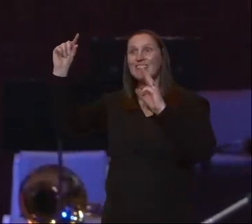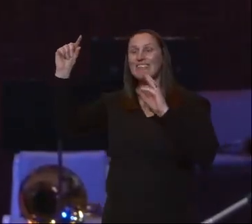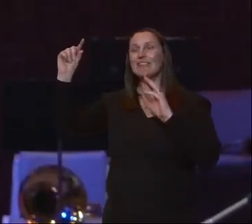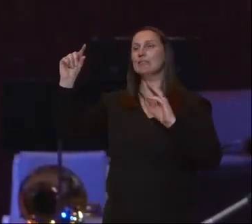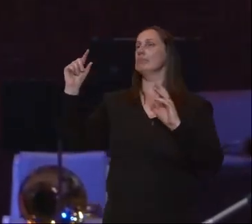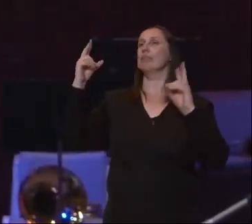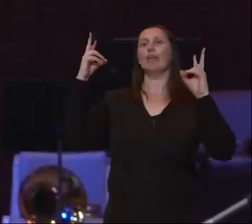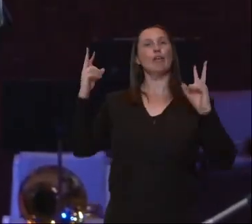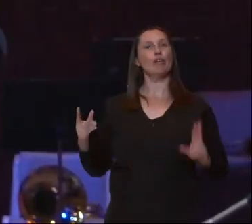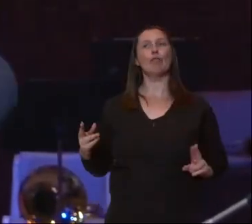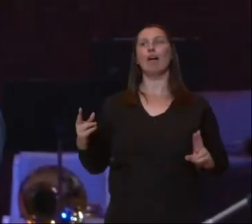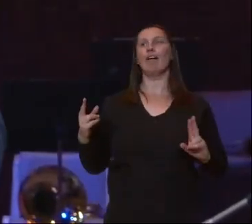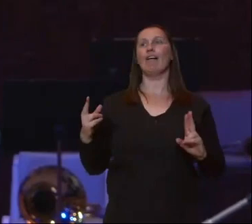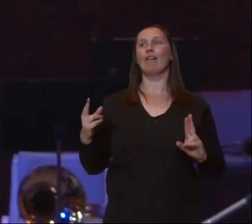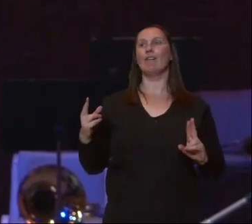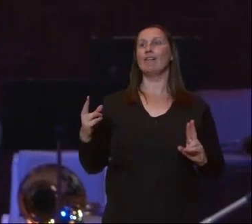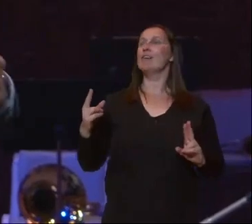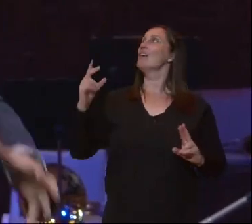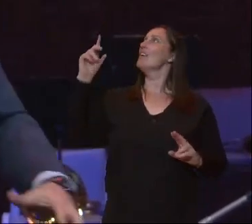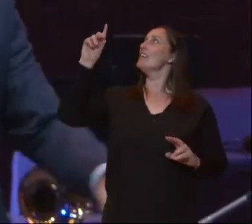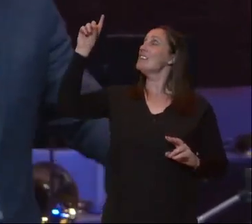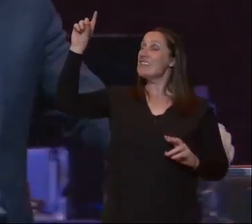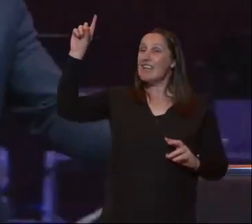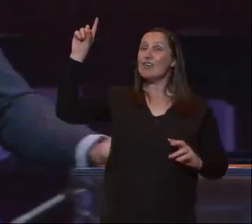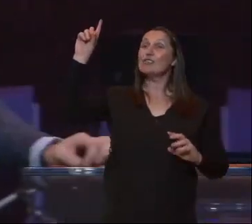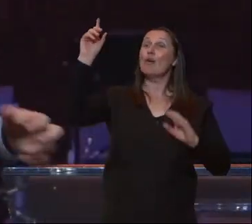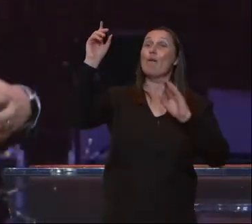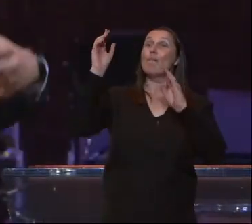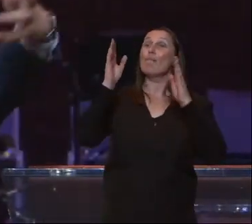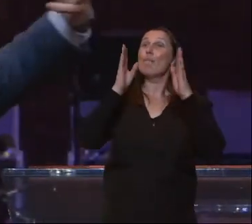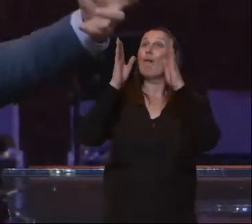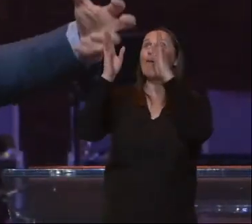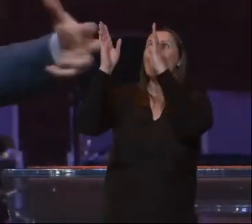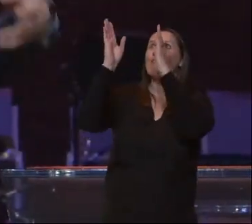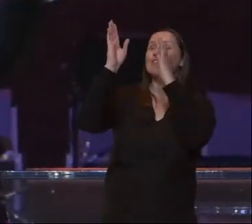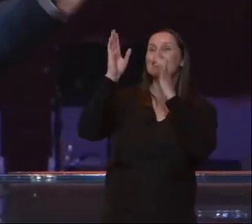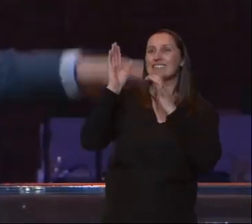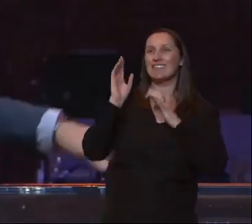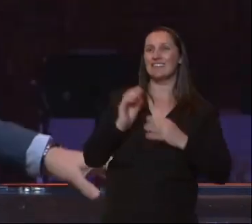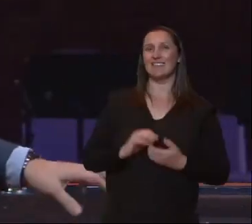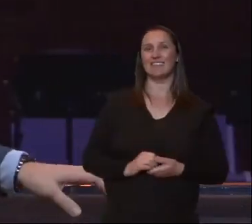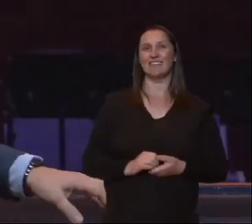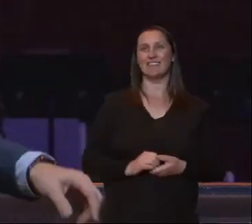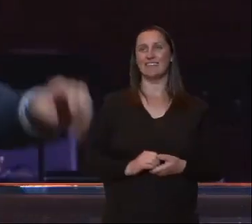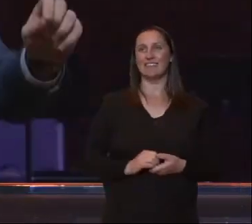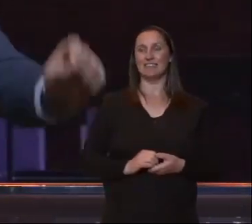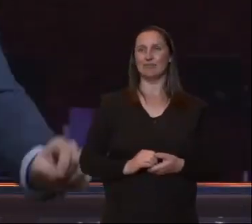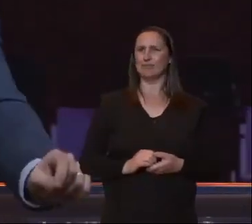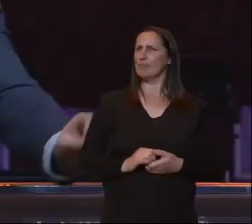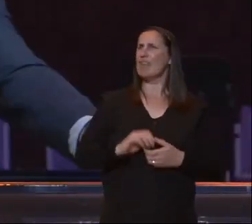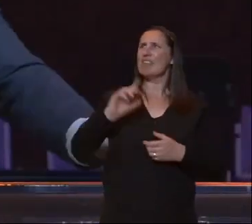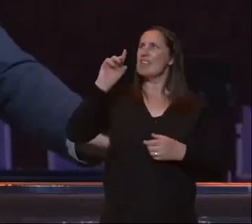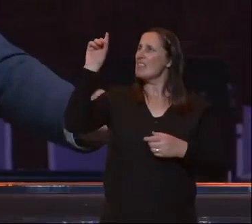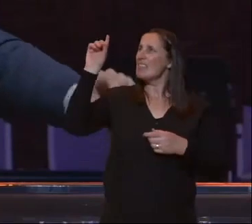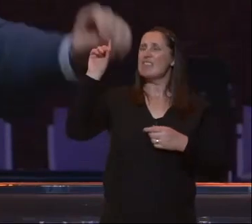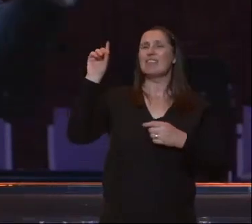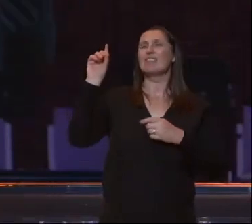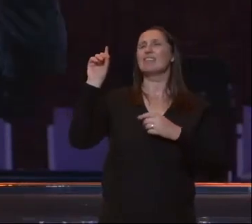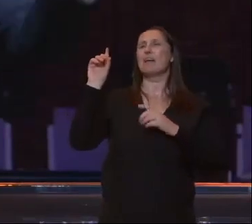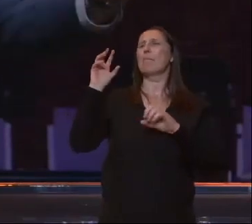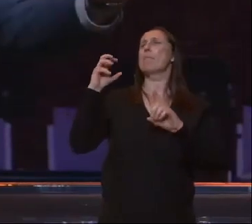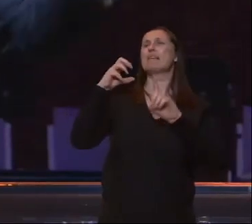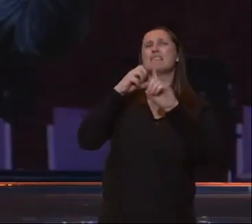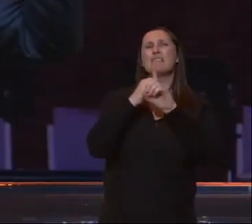o visita e lhe mostra um caminho. Ele fez assim com Saulo, que esperava ameaças e mortes, perseguia os cristãos,